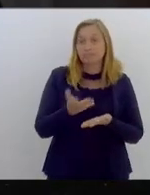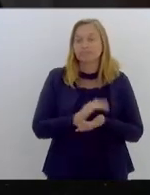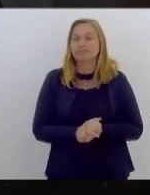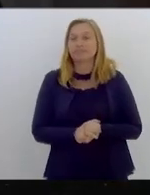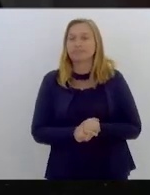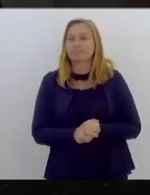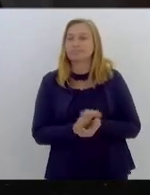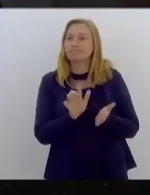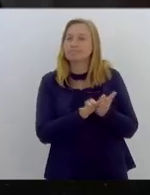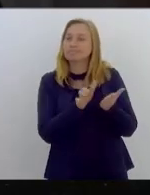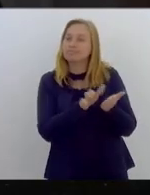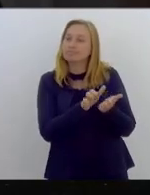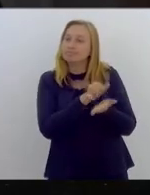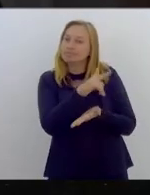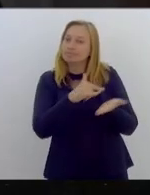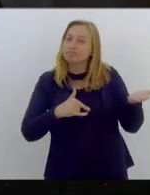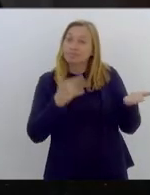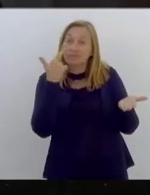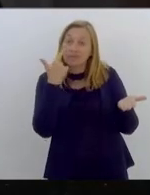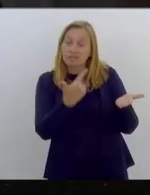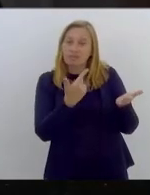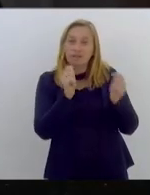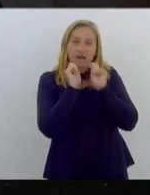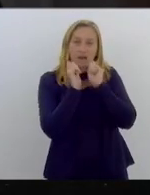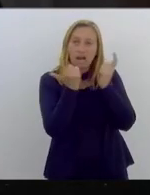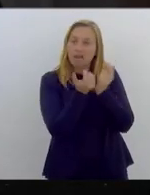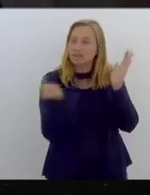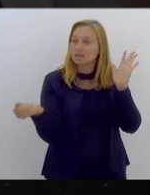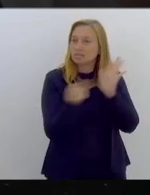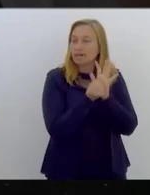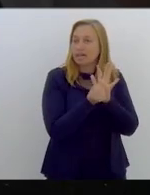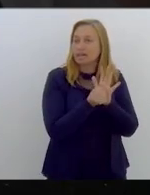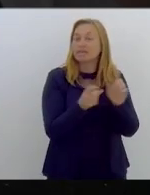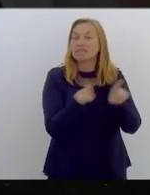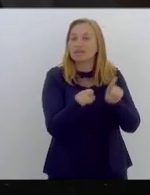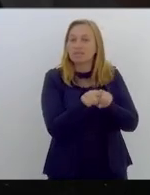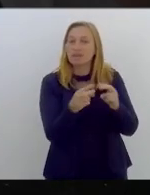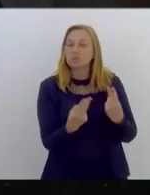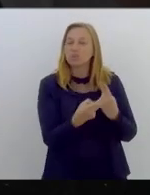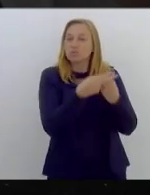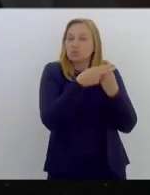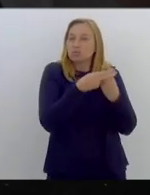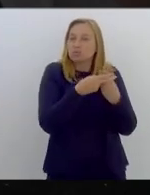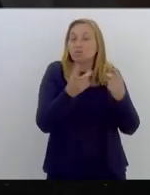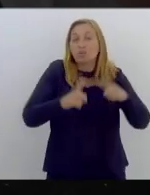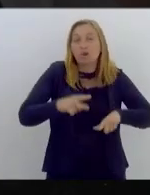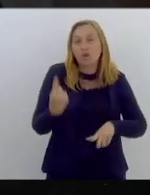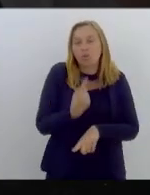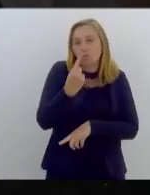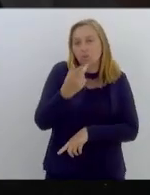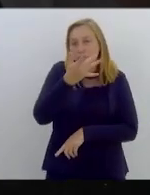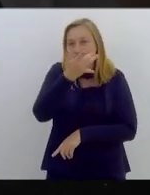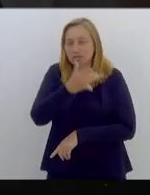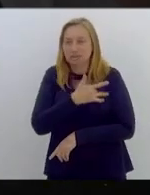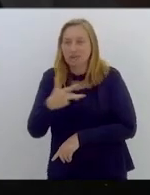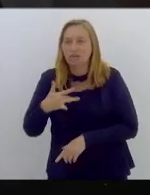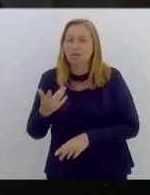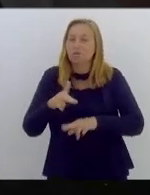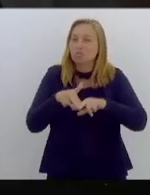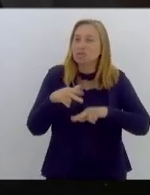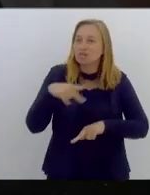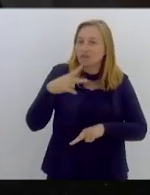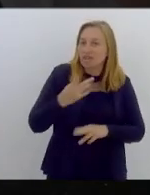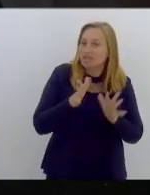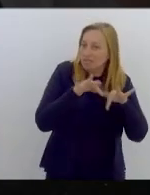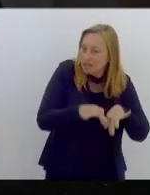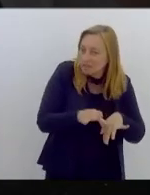do documento, a gente vê o brasão da Alerge e o símbolo do SUS, do Sistema Único de Saúde. Por isso, quando eu fiz a minha intervenção, já no